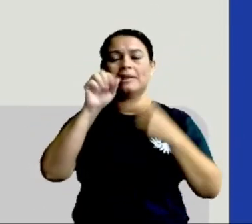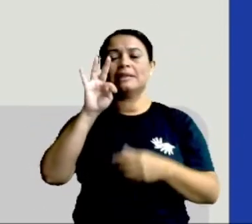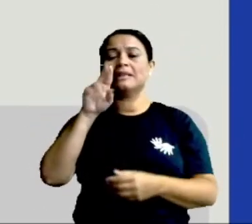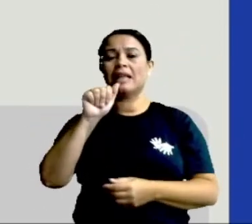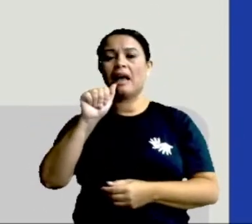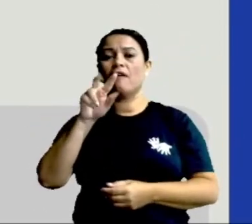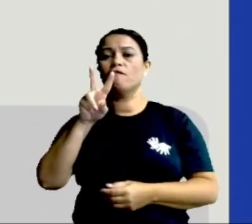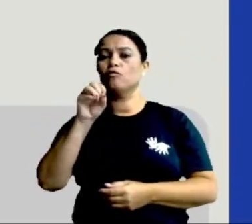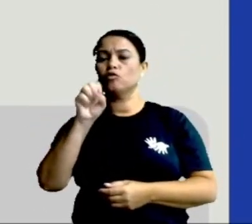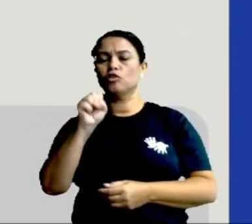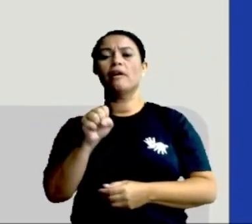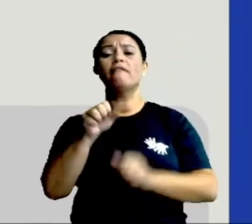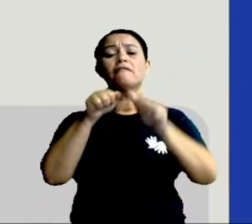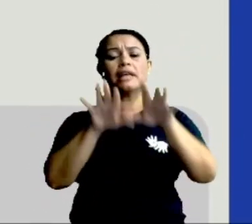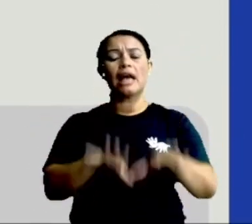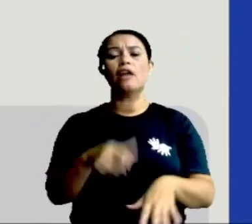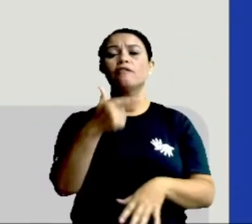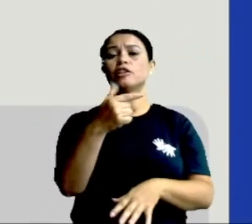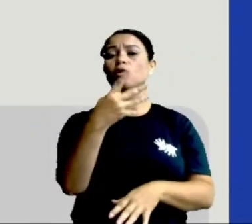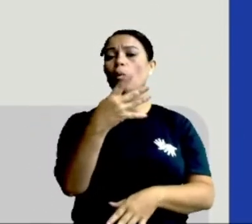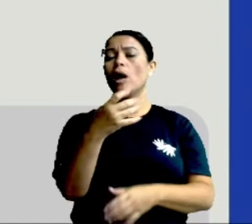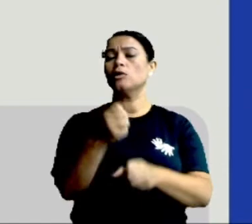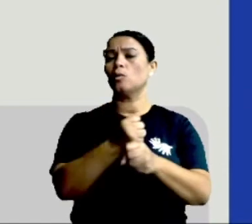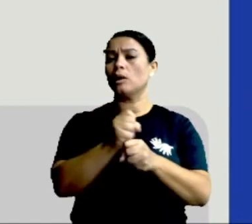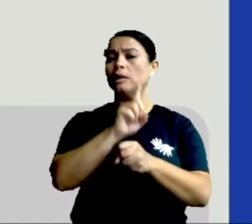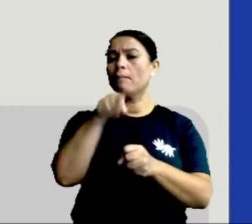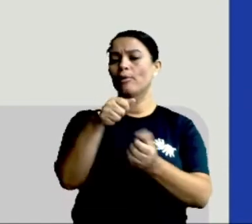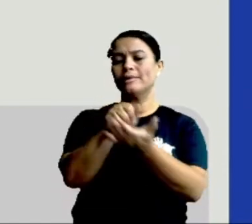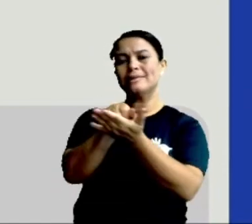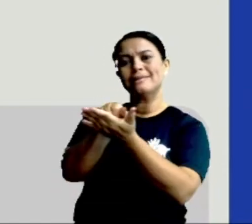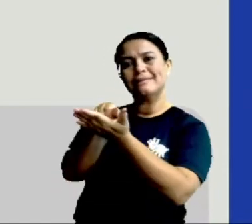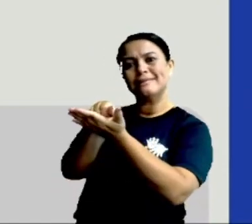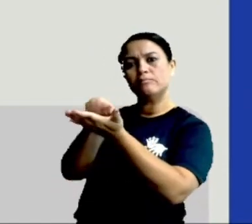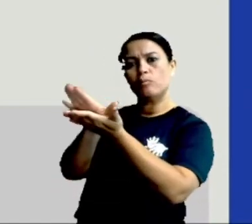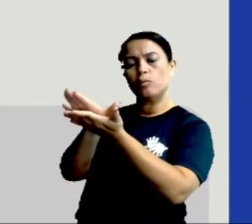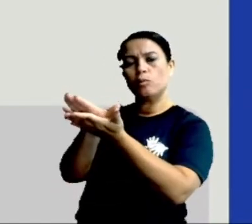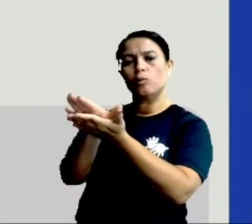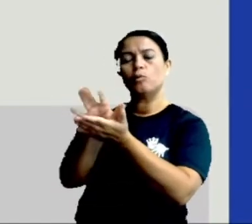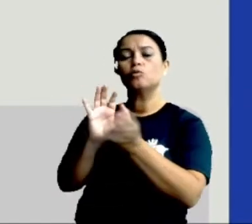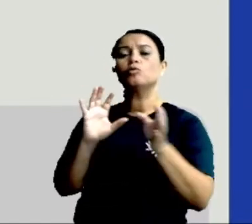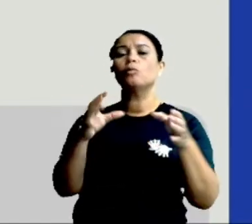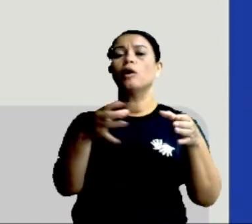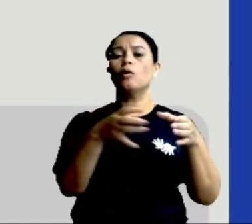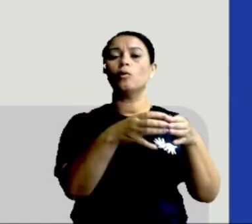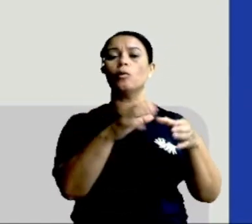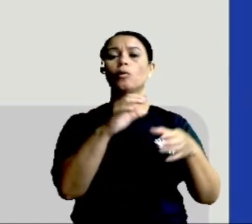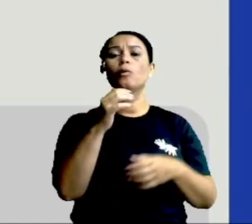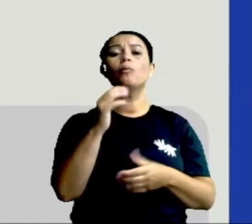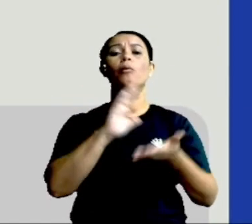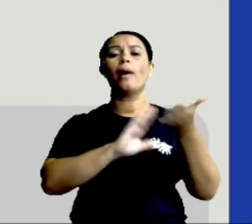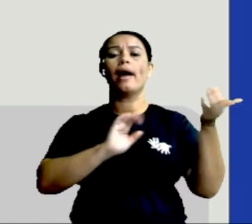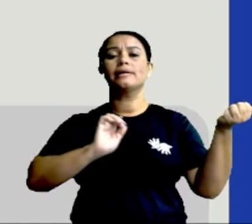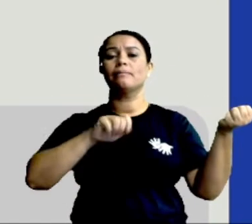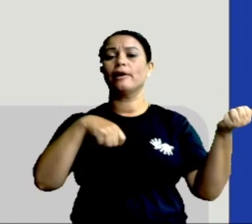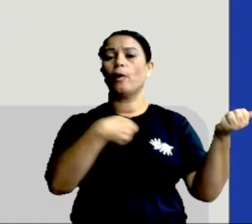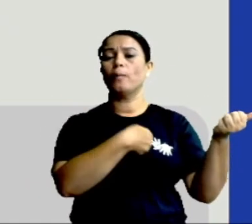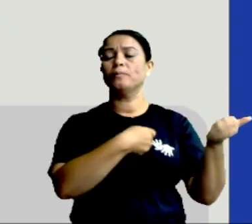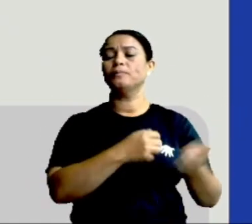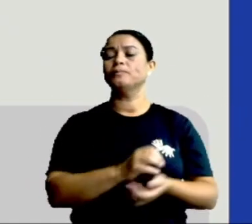permaneceram 24 anos até serem expulsos por uma armada luso-espanhola.